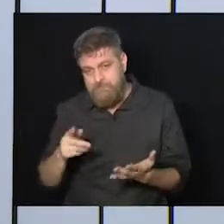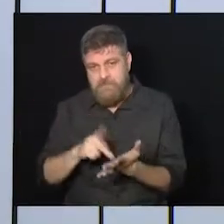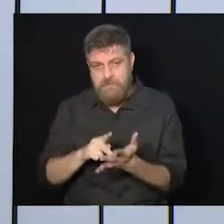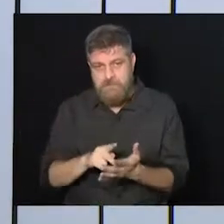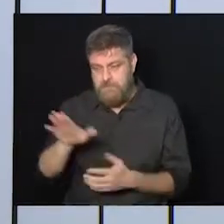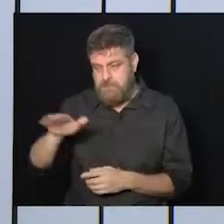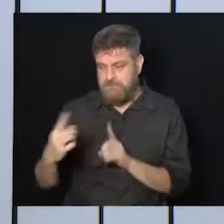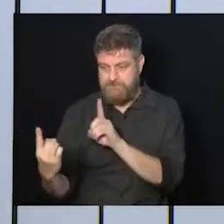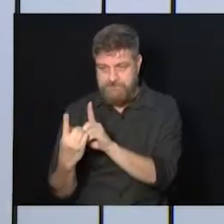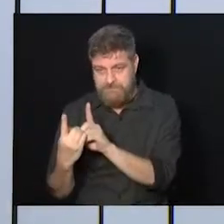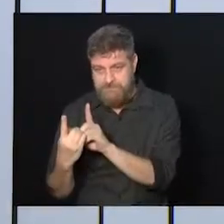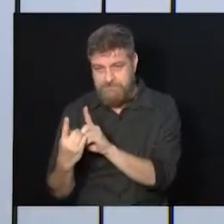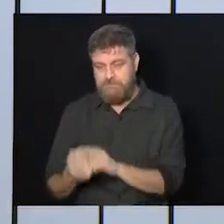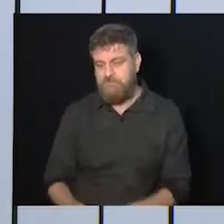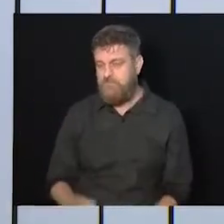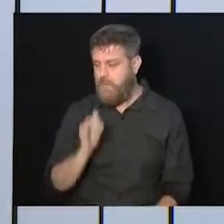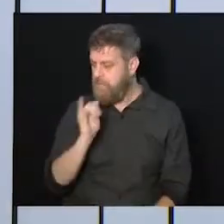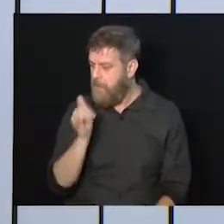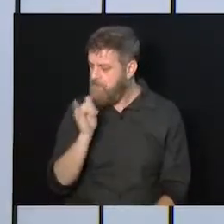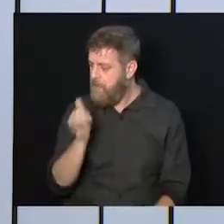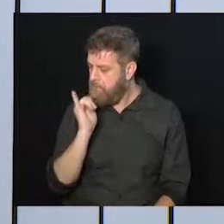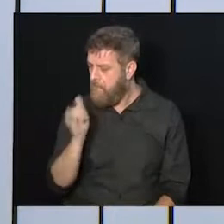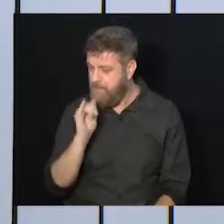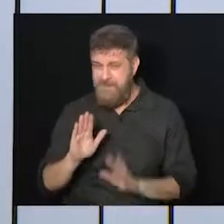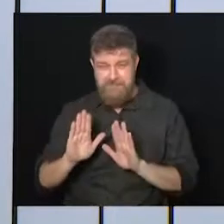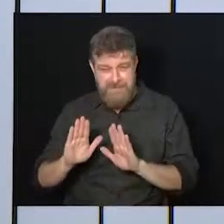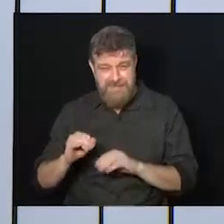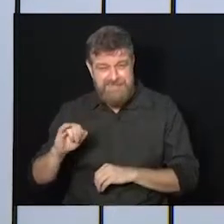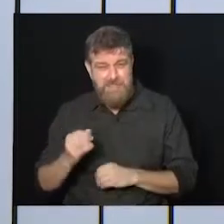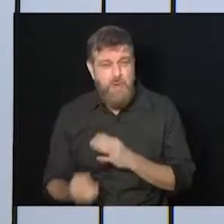chegar aqui e tentar te conscientizar, mas